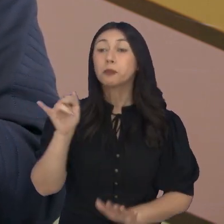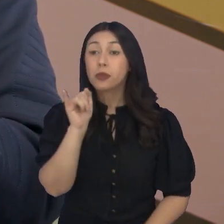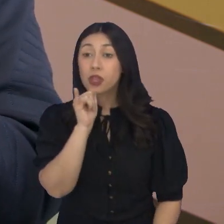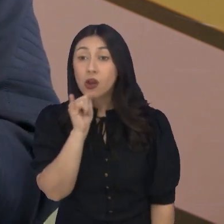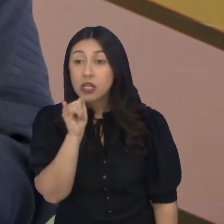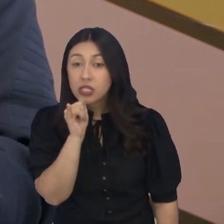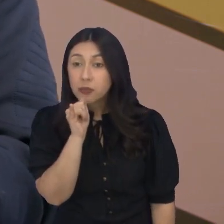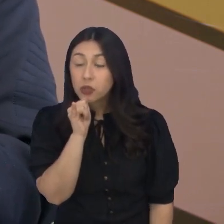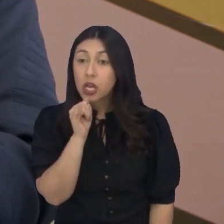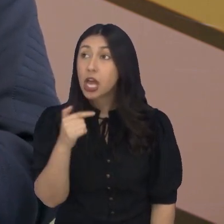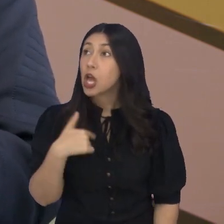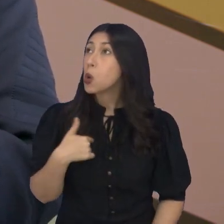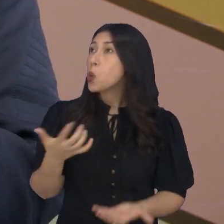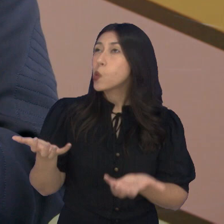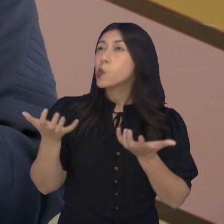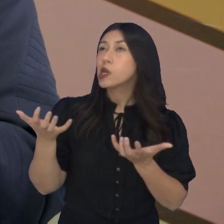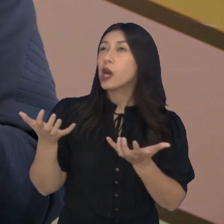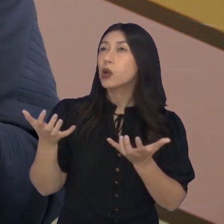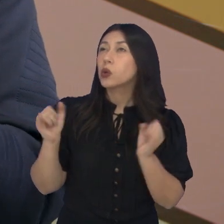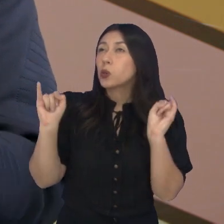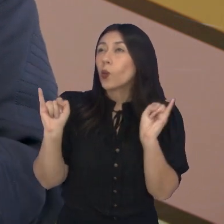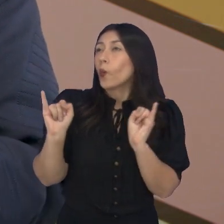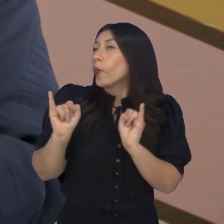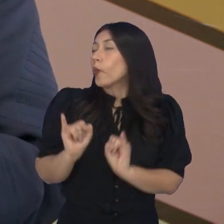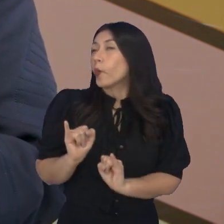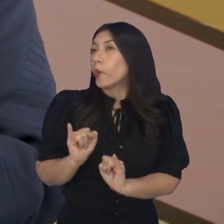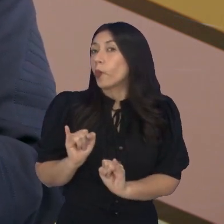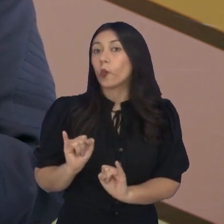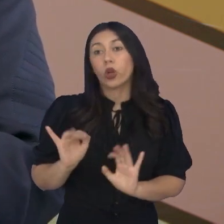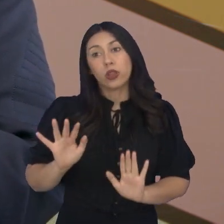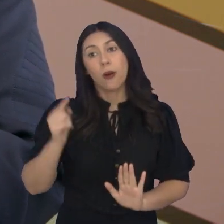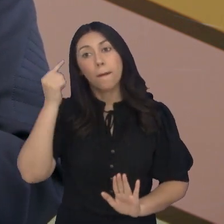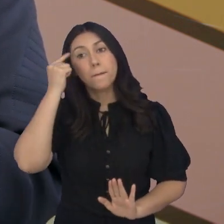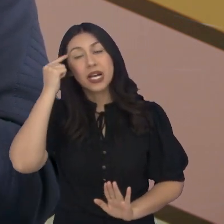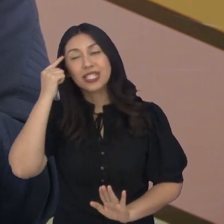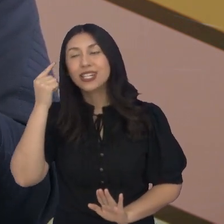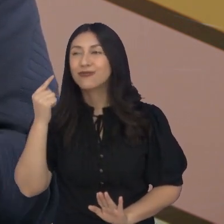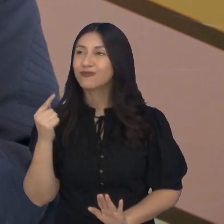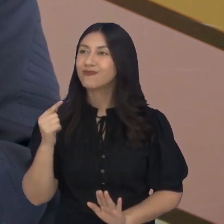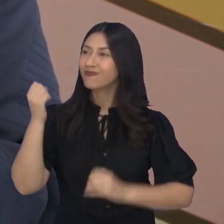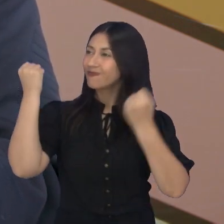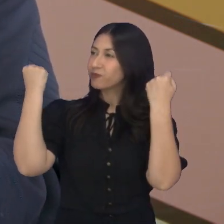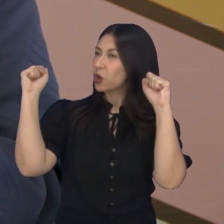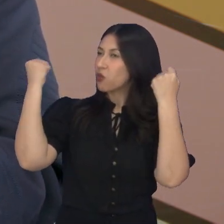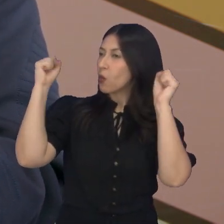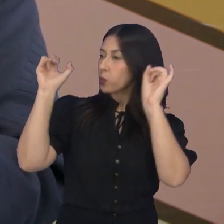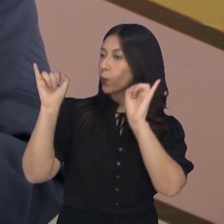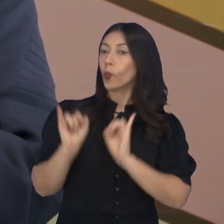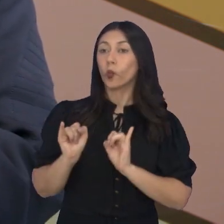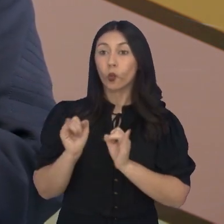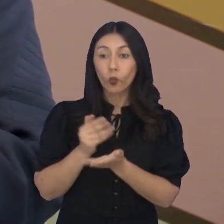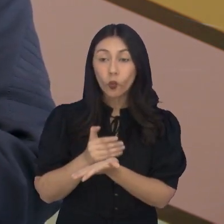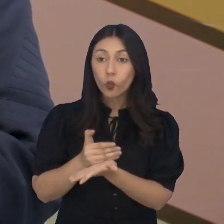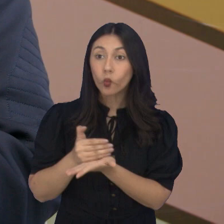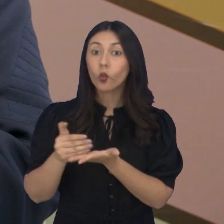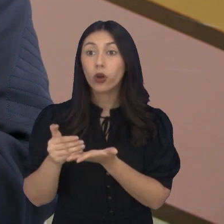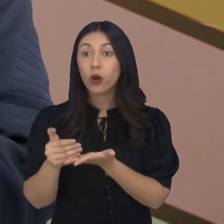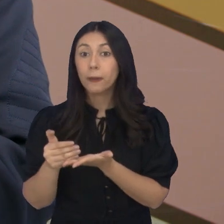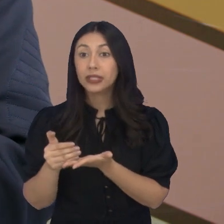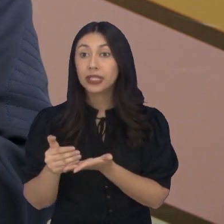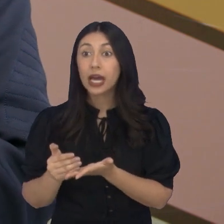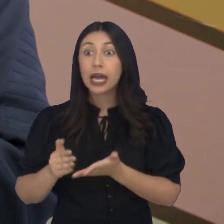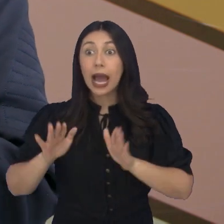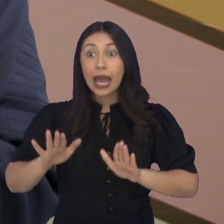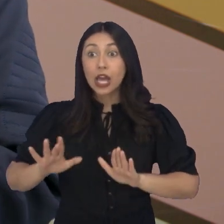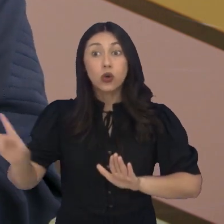muito comum, emagrecimento. Tá. Então ela acha que a atividade física vai ajudar ela a emagrecer, ela começa a atividade física e daí ela vai todos